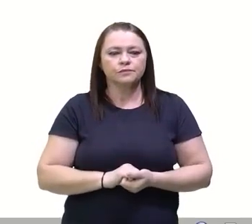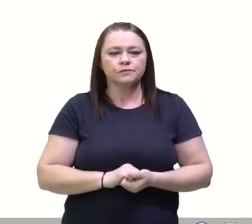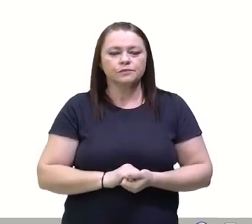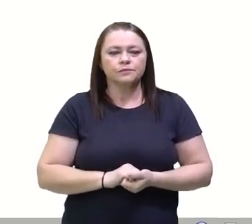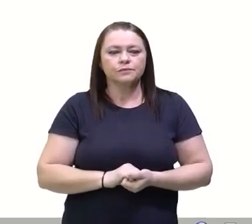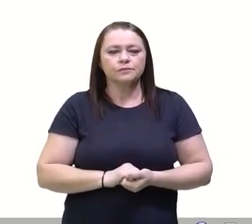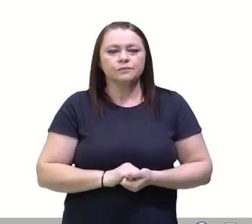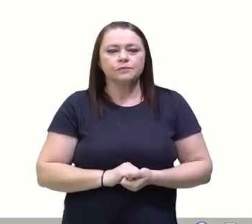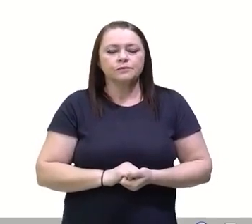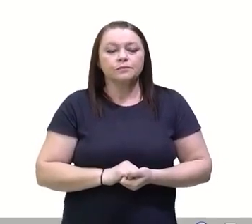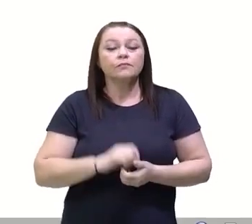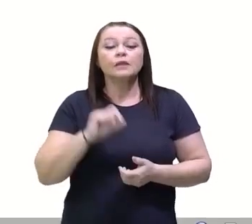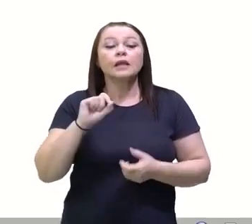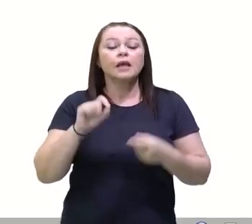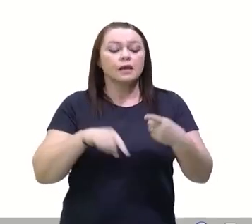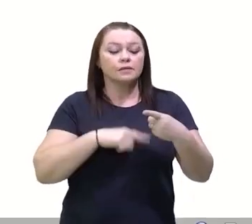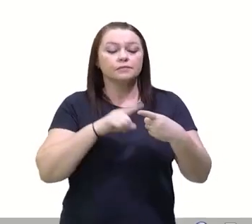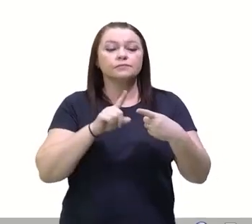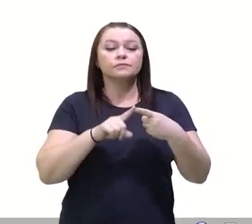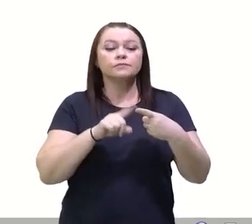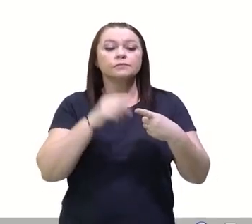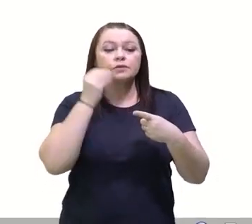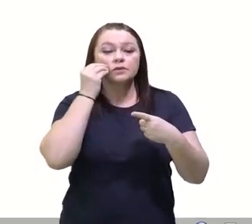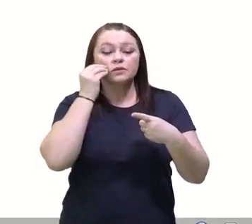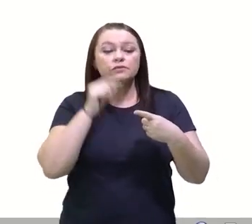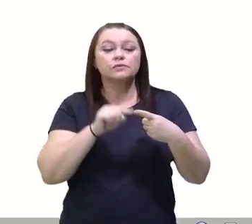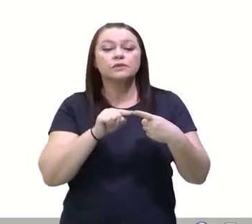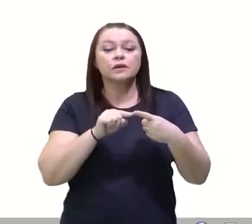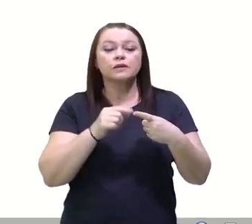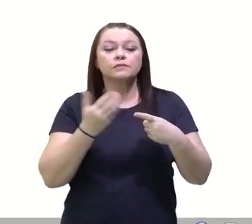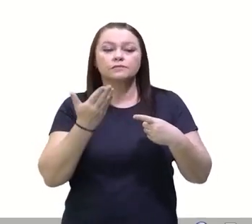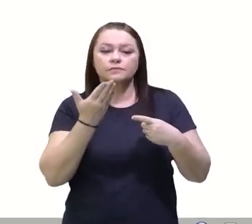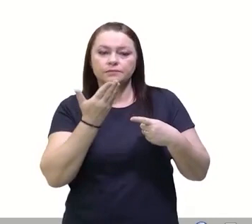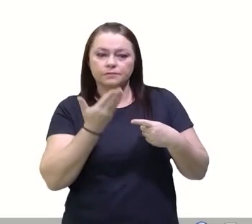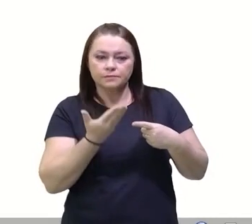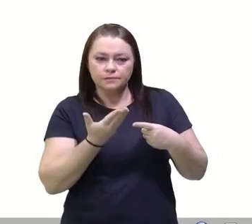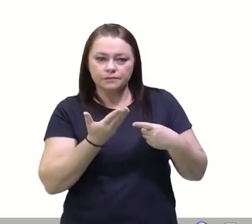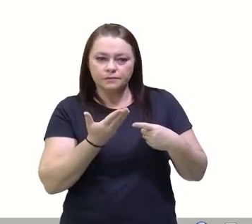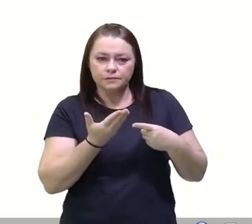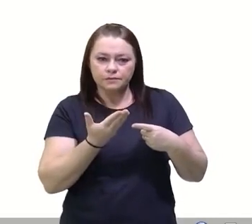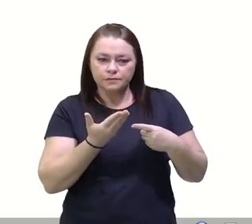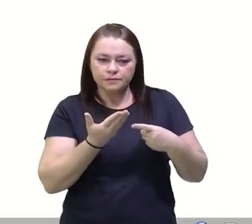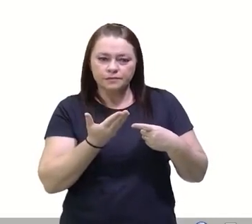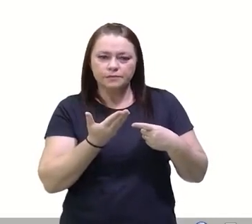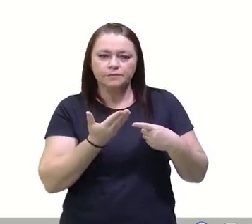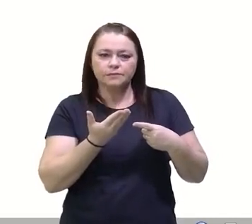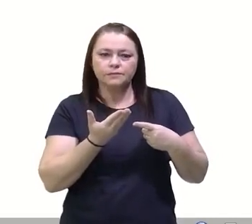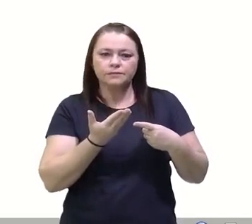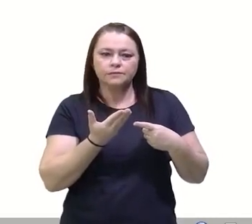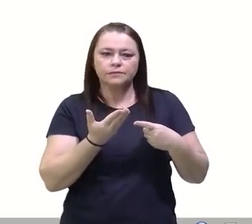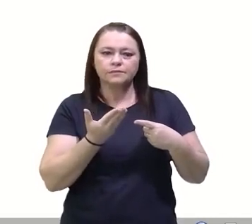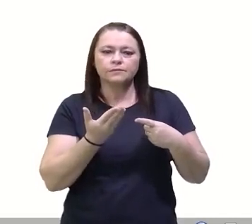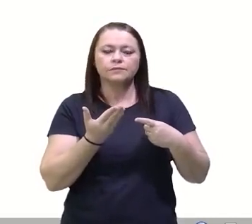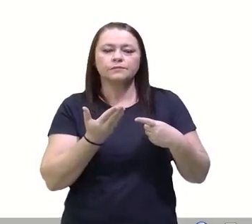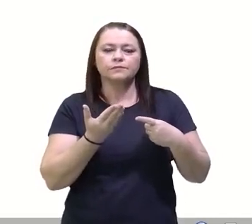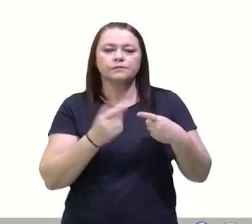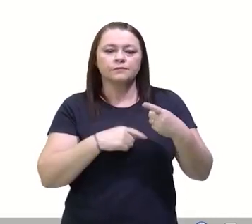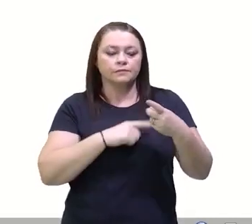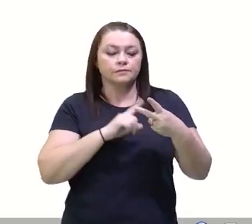Os quadriláteros, quem são? Que nós acabamos de ver. Vimos que são o quadrado,